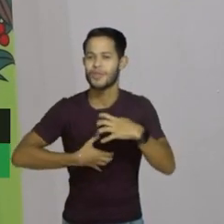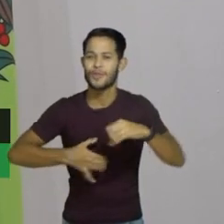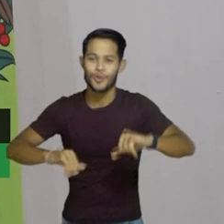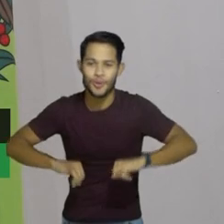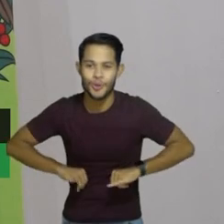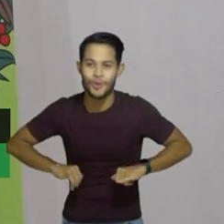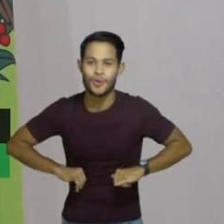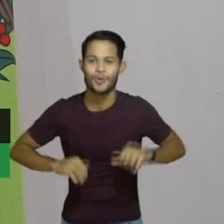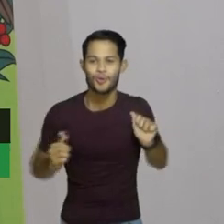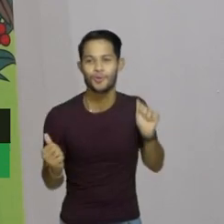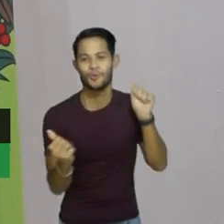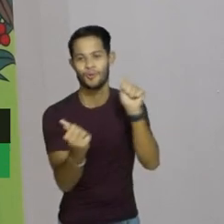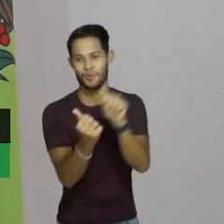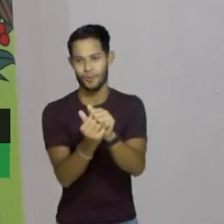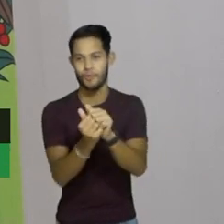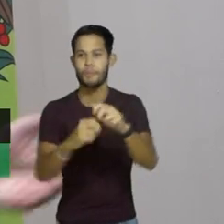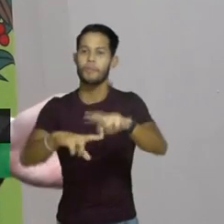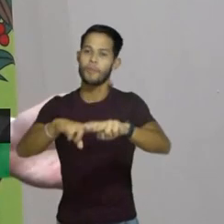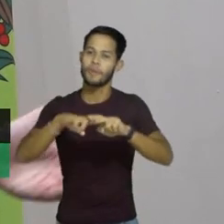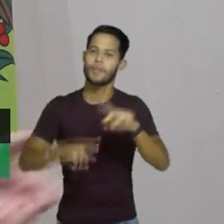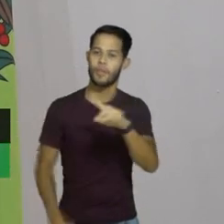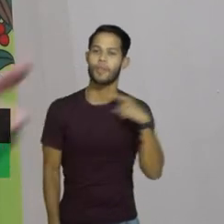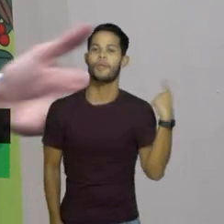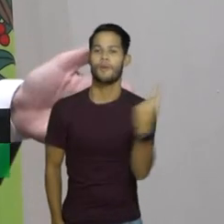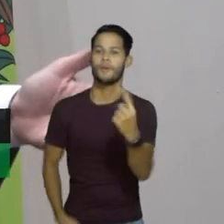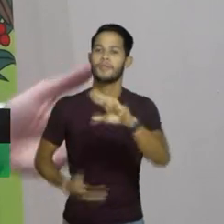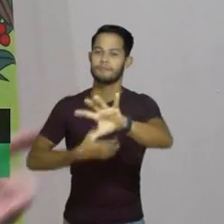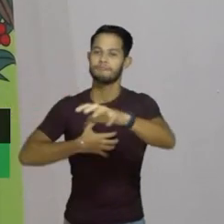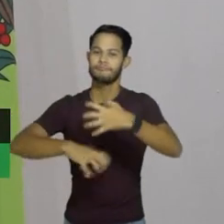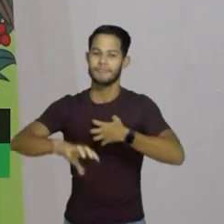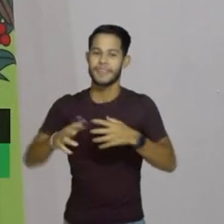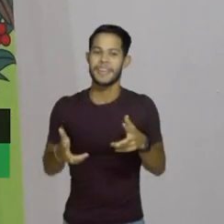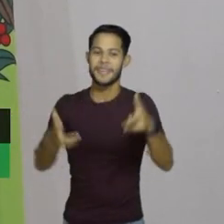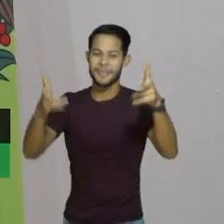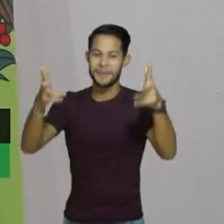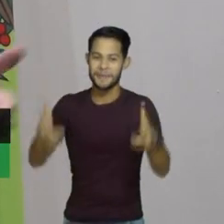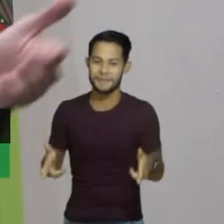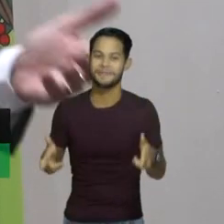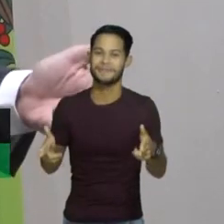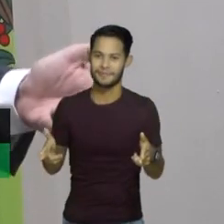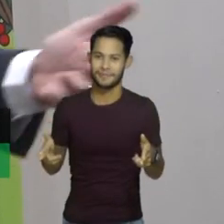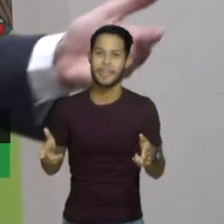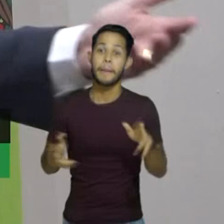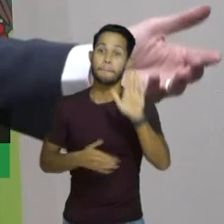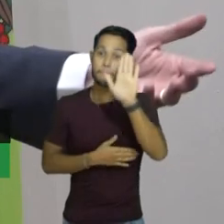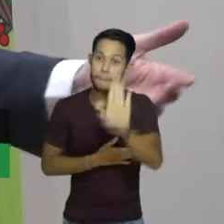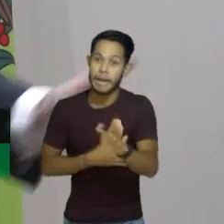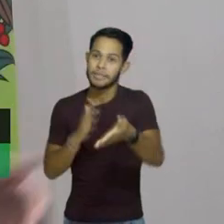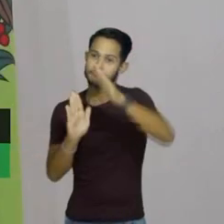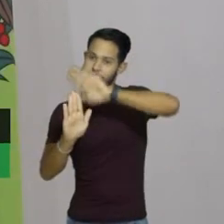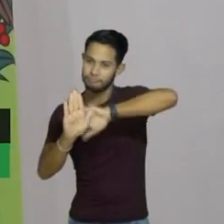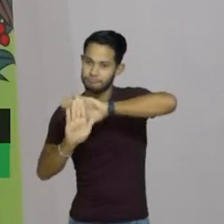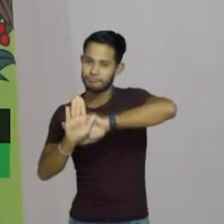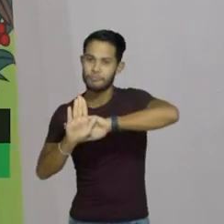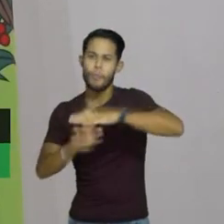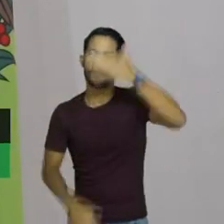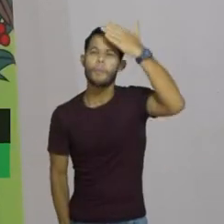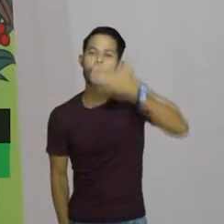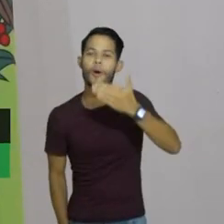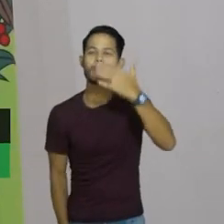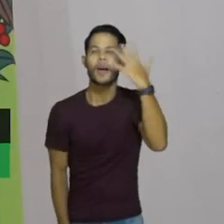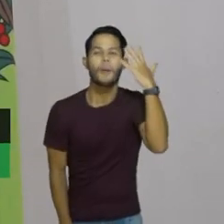solidários em relação a essa causa, que também demonstra, por outro lado, a face mais bonita do povo brasileiro, que é